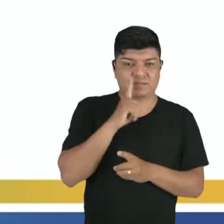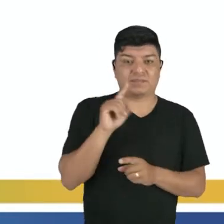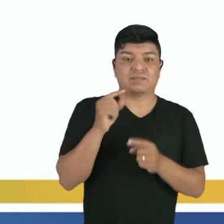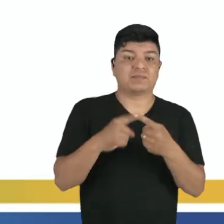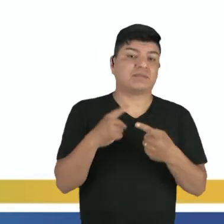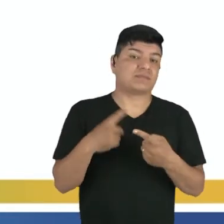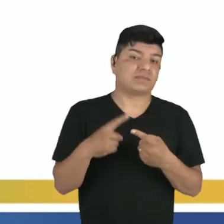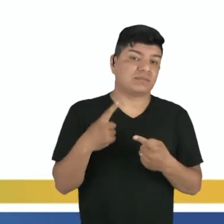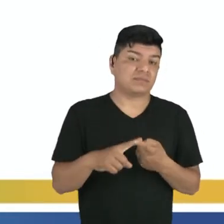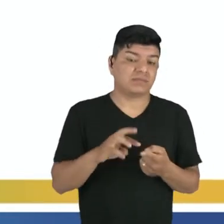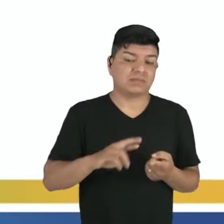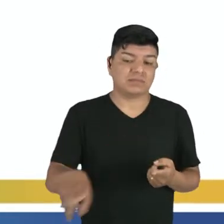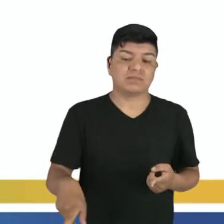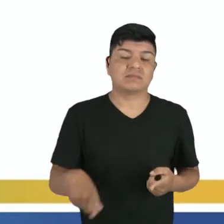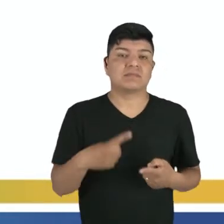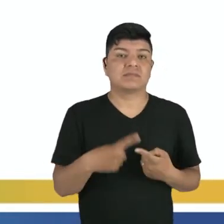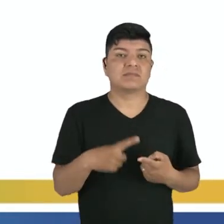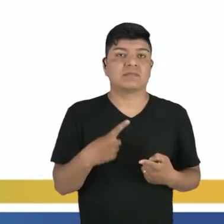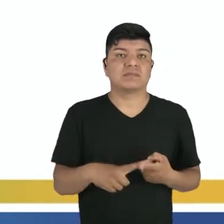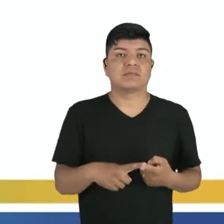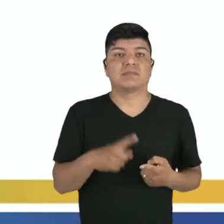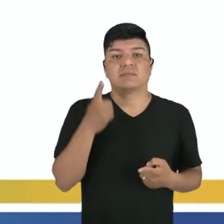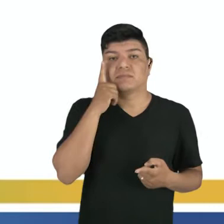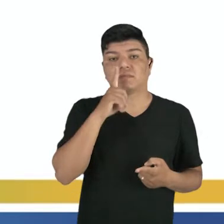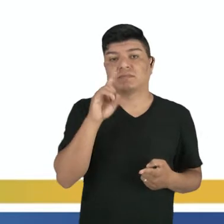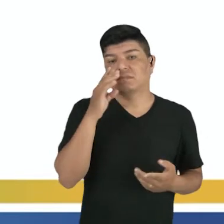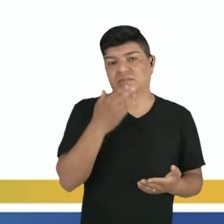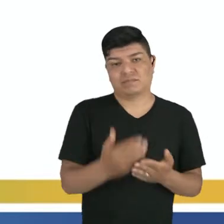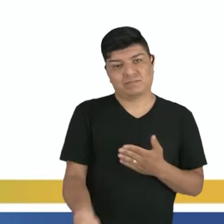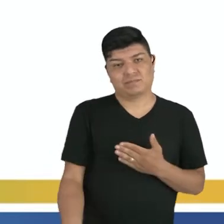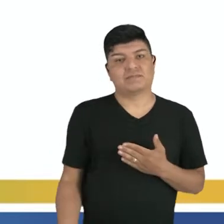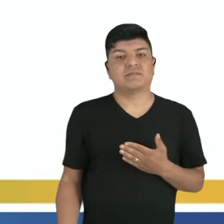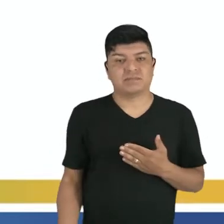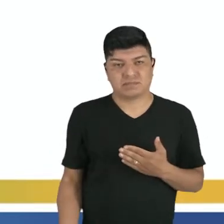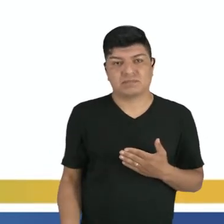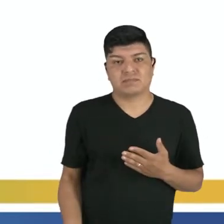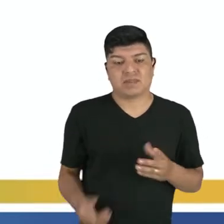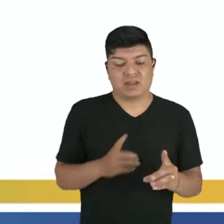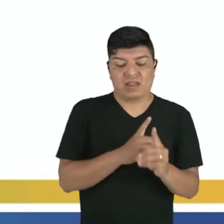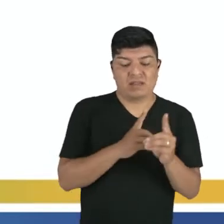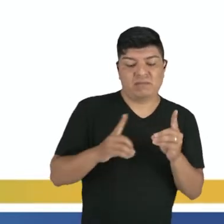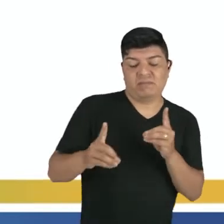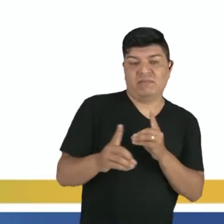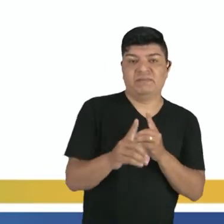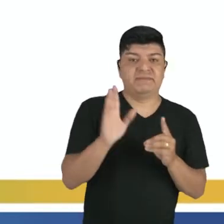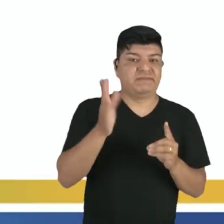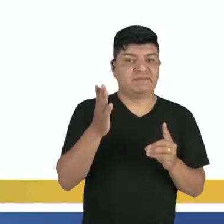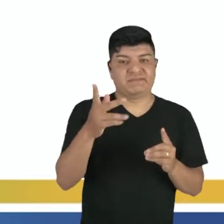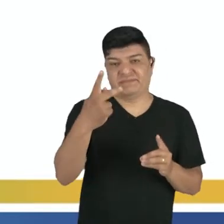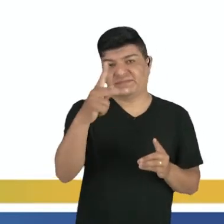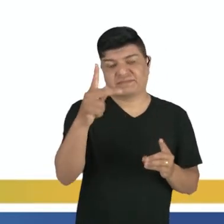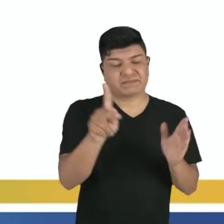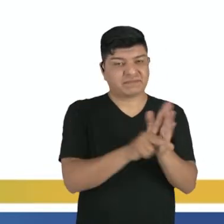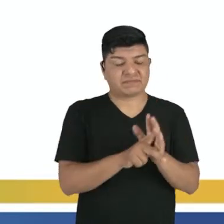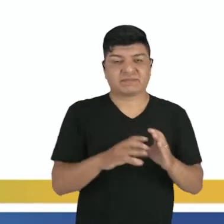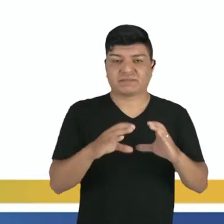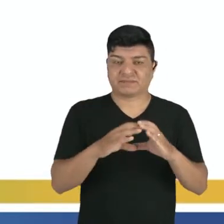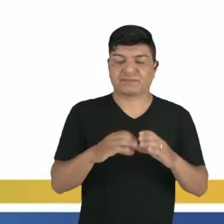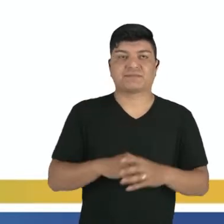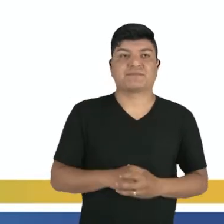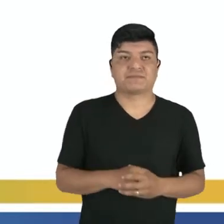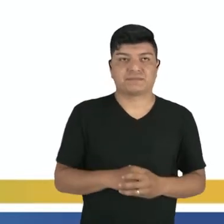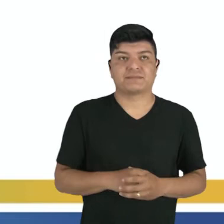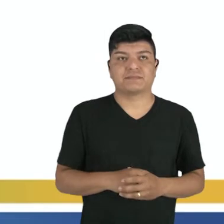recuperar a bola porque não Professor você recupera aquele que você perdeu no drible a bola já é tu ela já está nas duas mãos tá